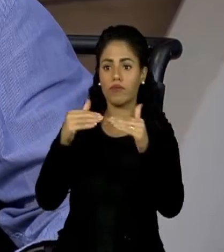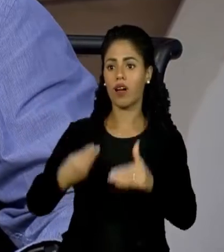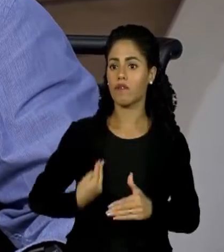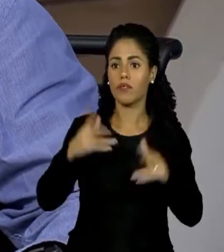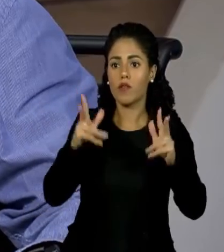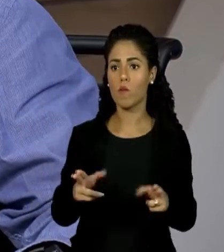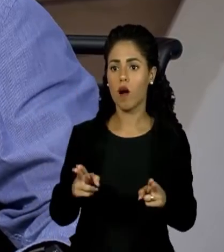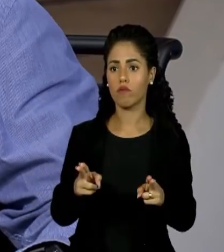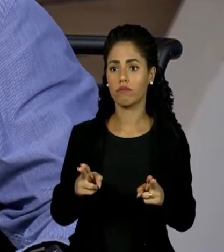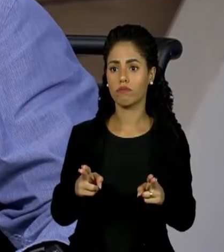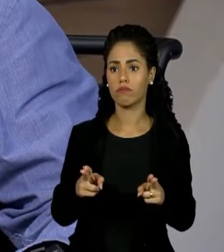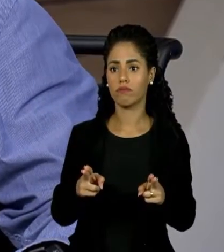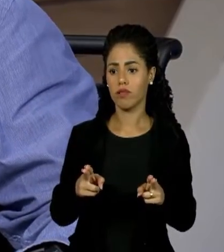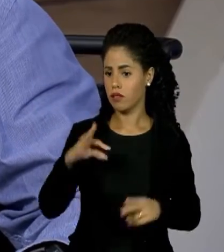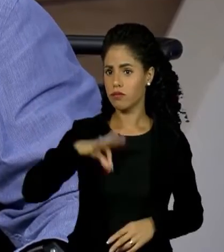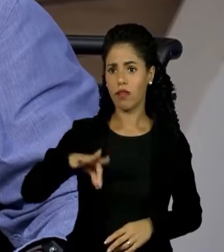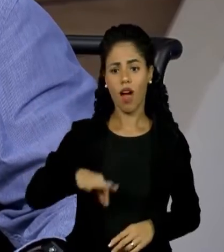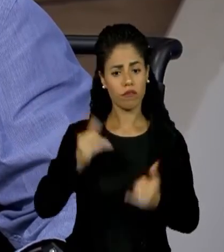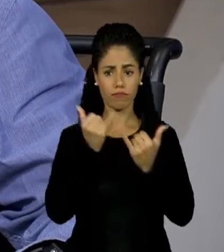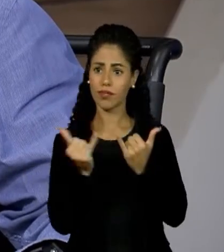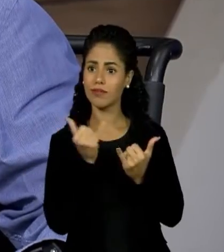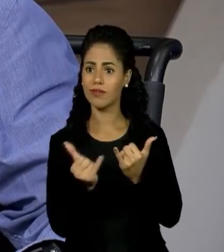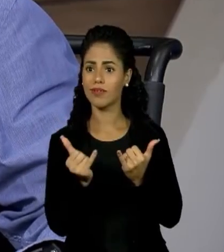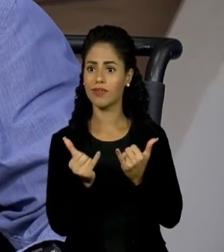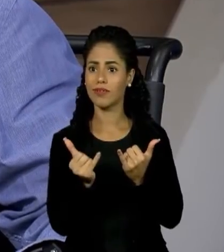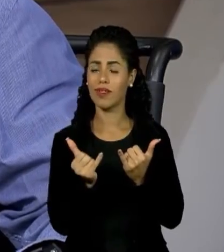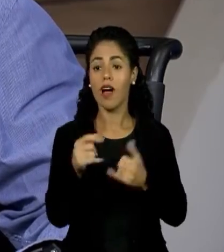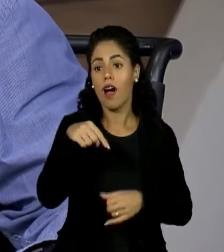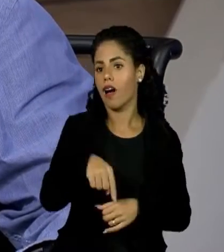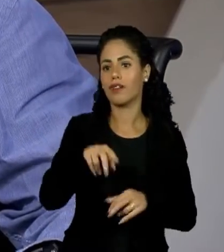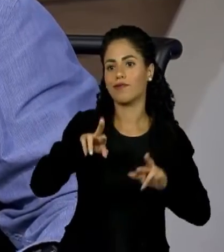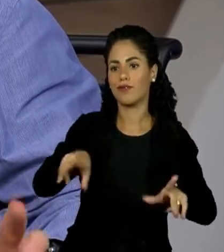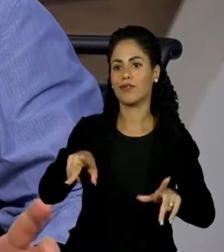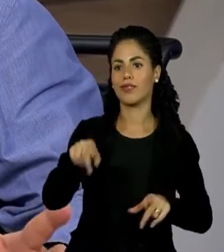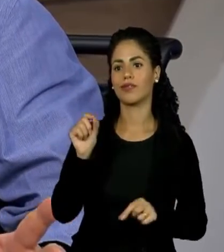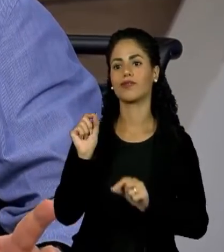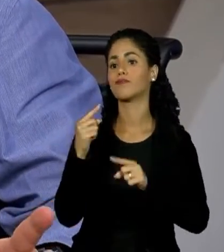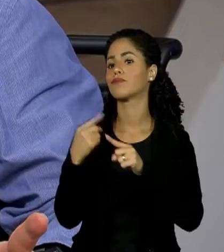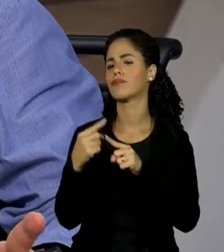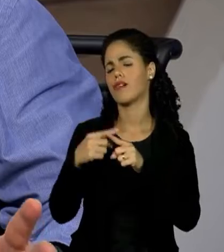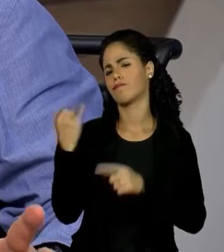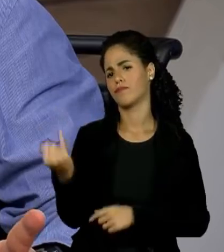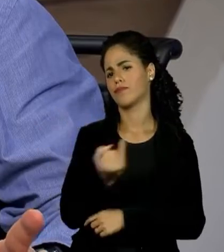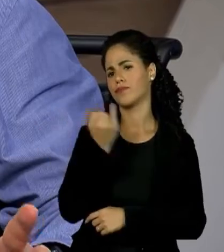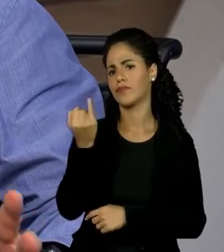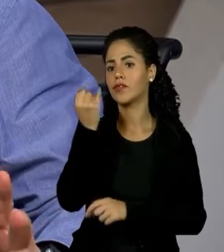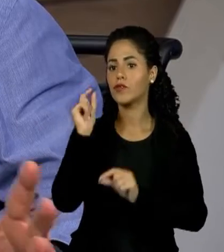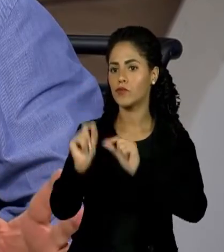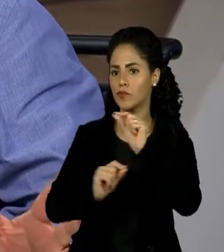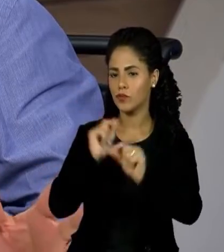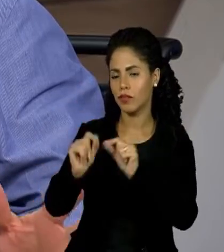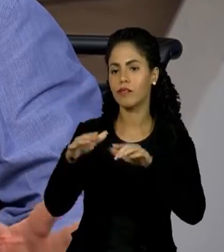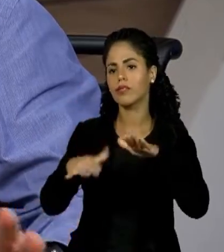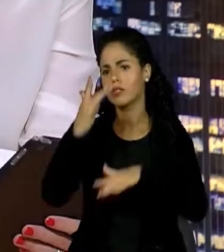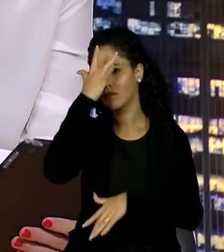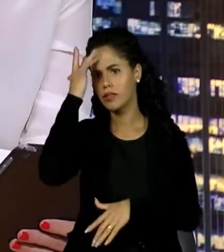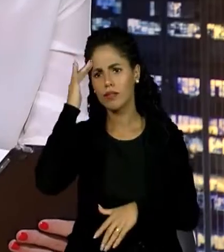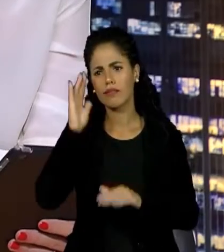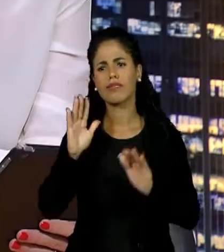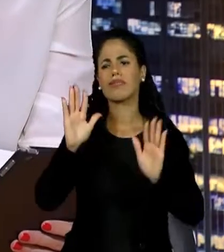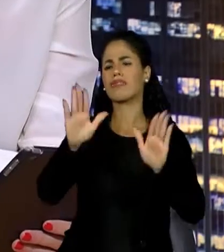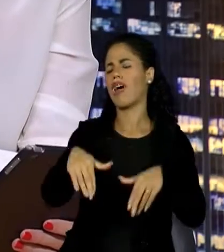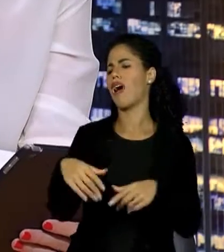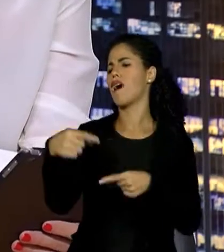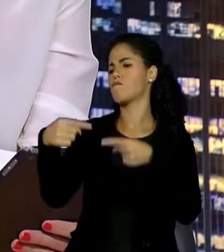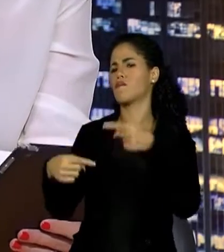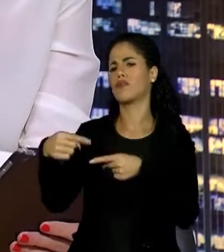que não quer dizer que eles não sejam, como aqui, políticos profissionais. Eu acho importante mencionar isso, por quê? Porque as pessoas às vezes têm a ideia, não, política não